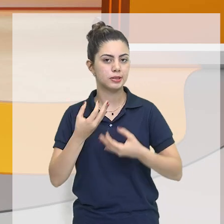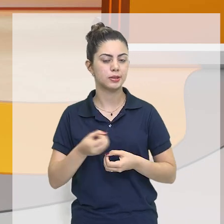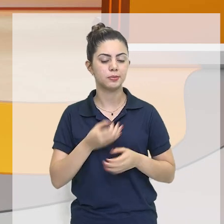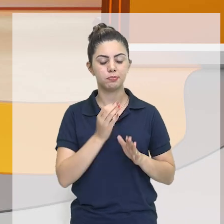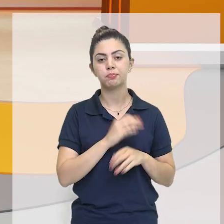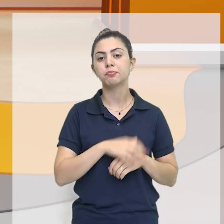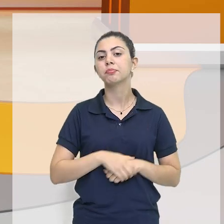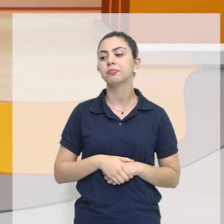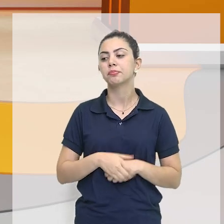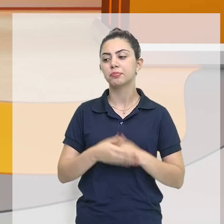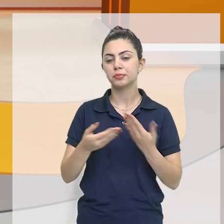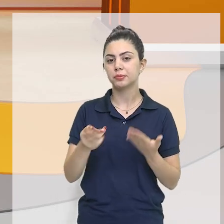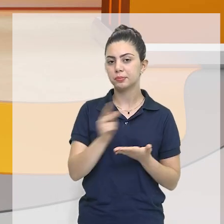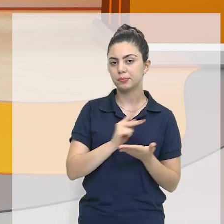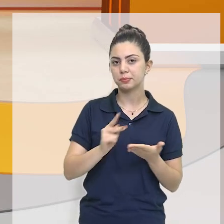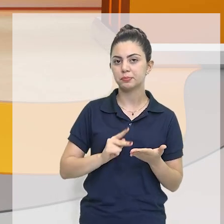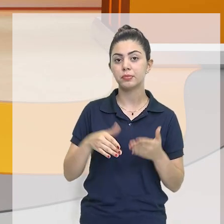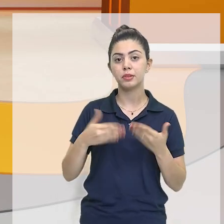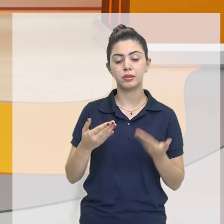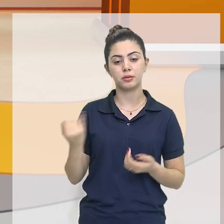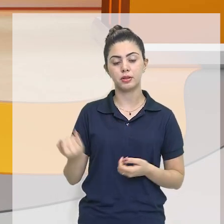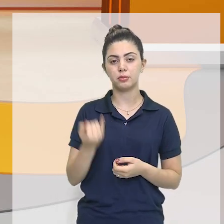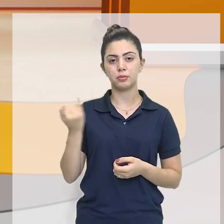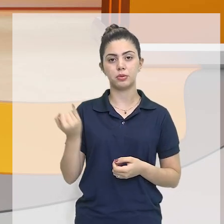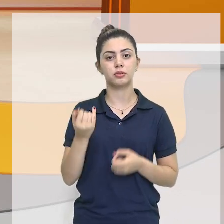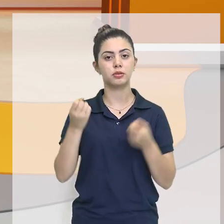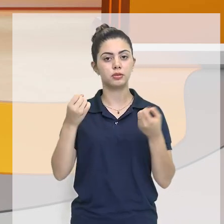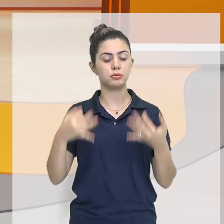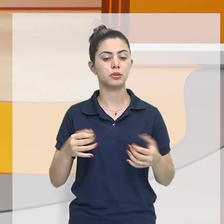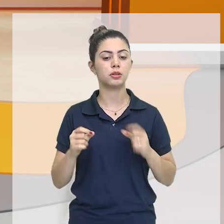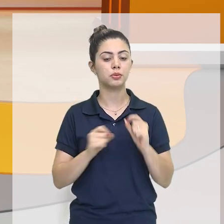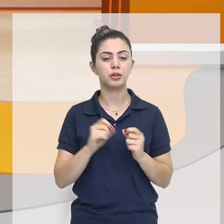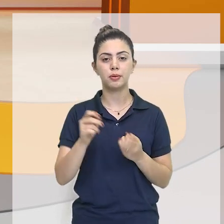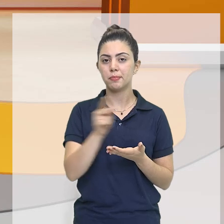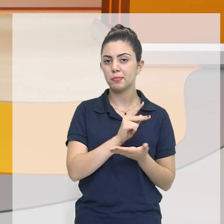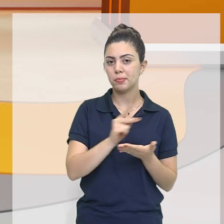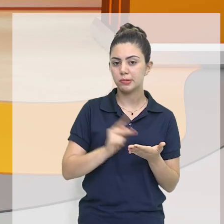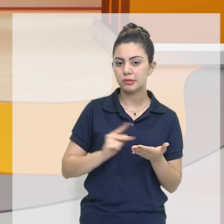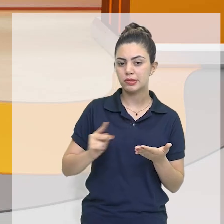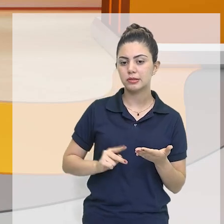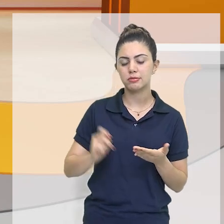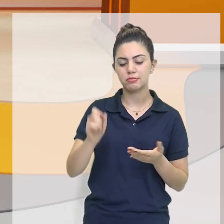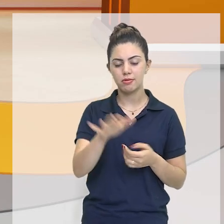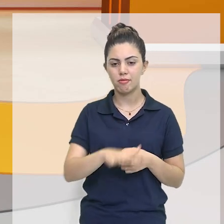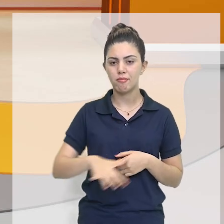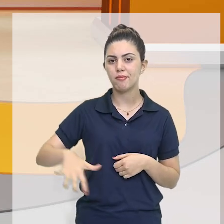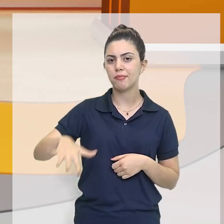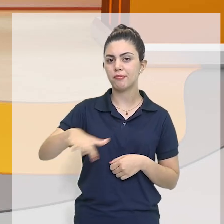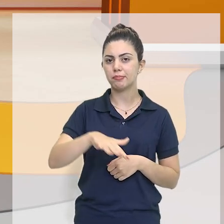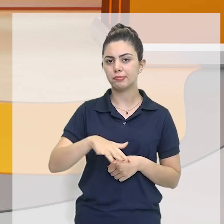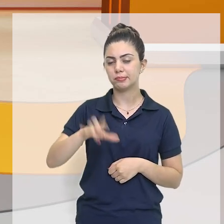Vale ressaltar, né, que essa literatura e todo esse campo, né,